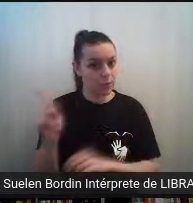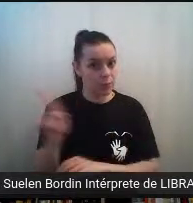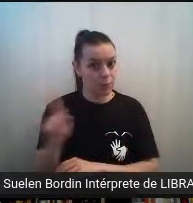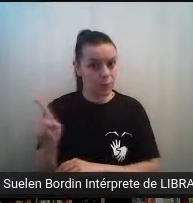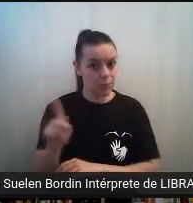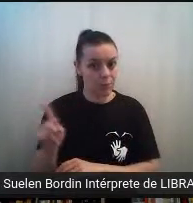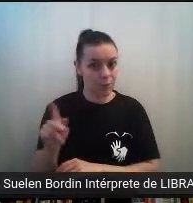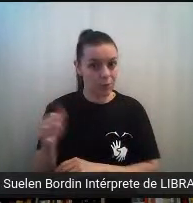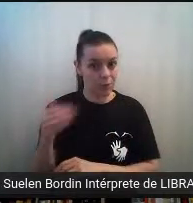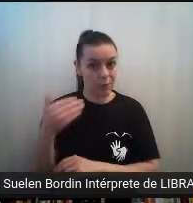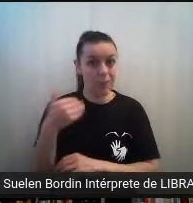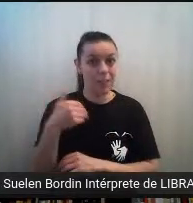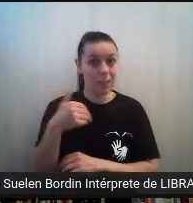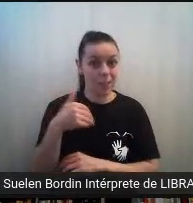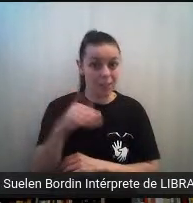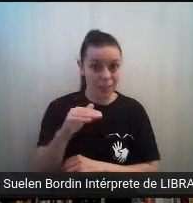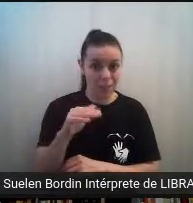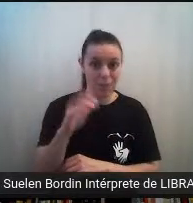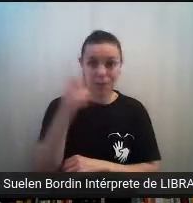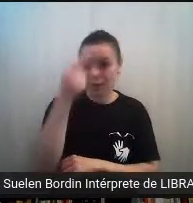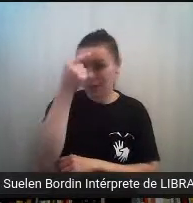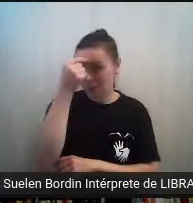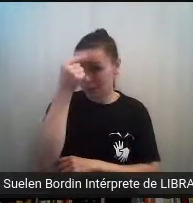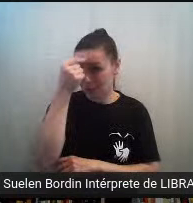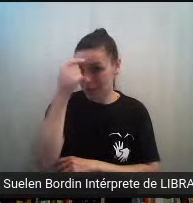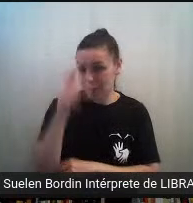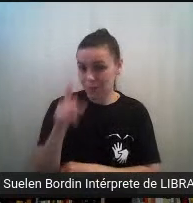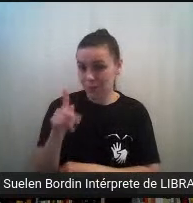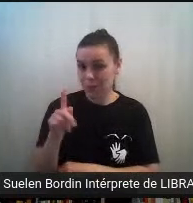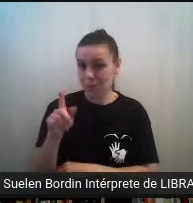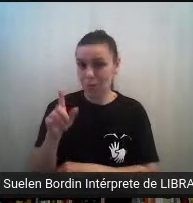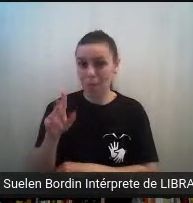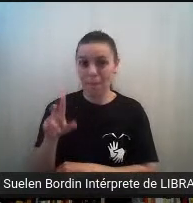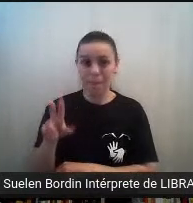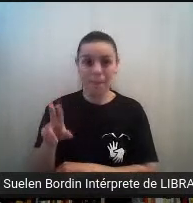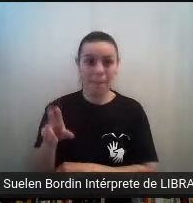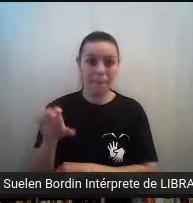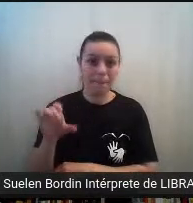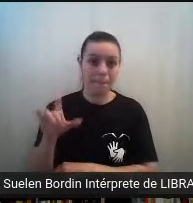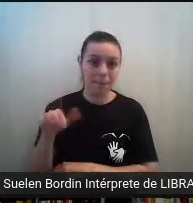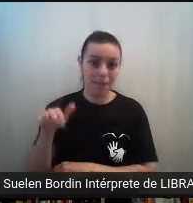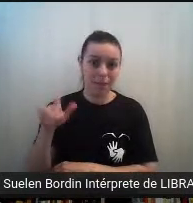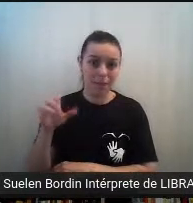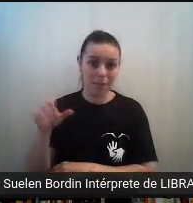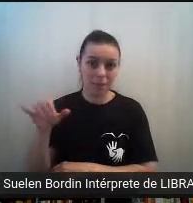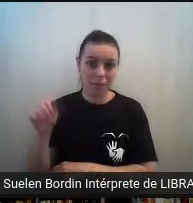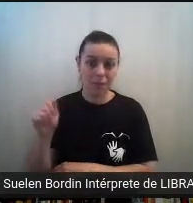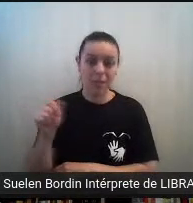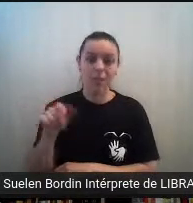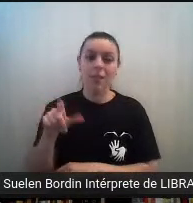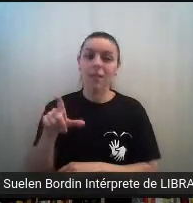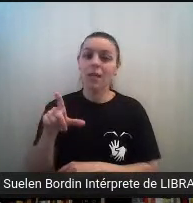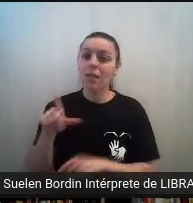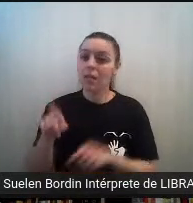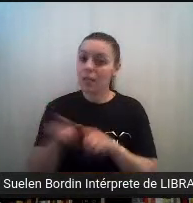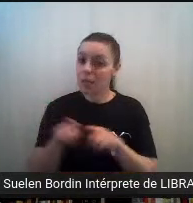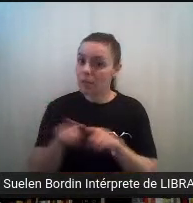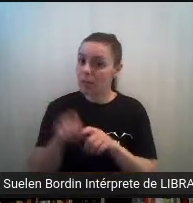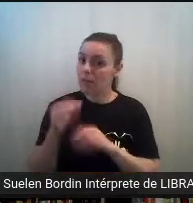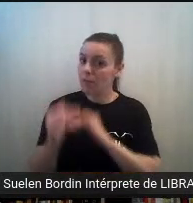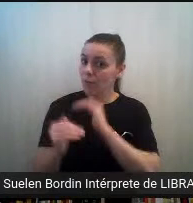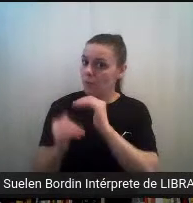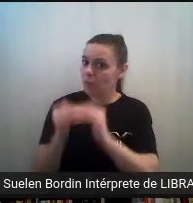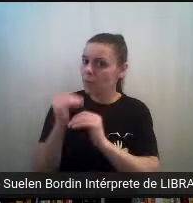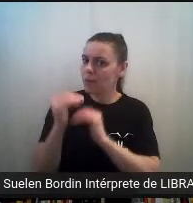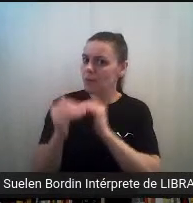Universidade da Pensilvânia, e teve aí um processo, daí entrevistas e tal. Então, como é que é esse processo de ser